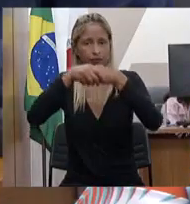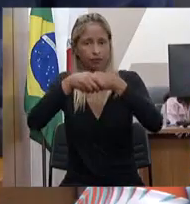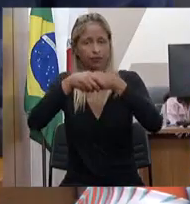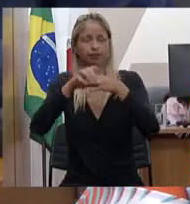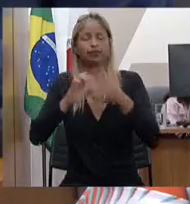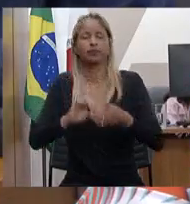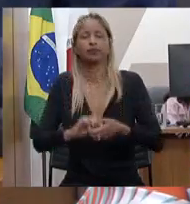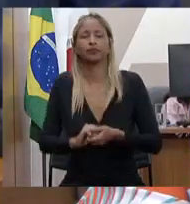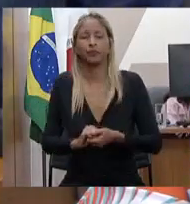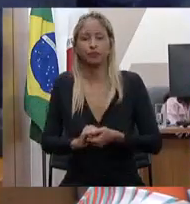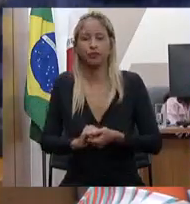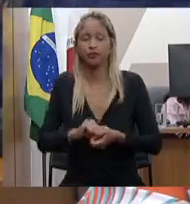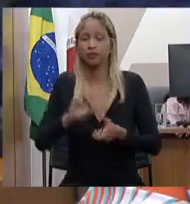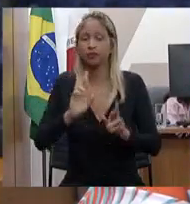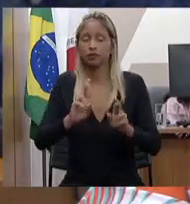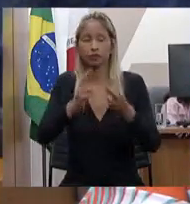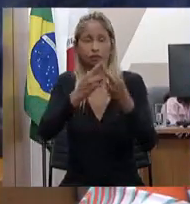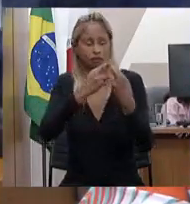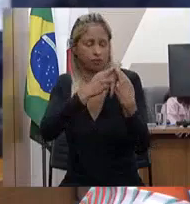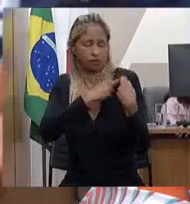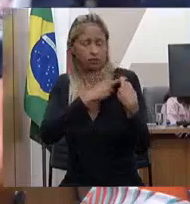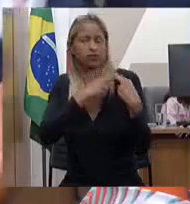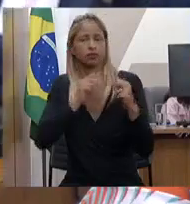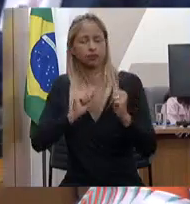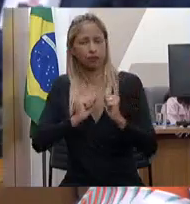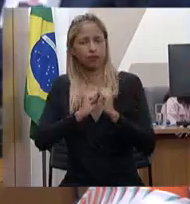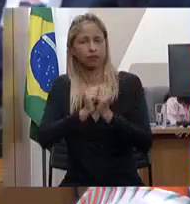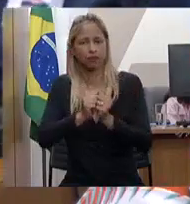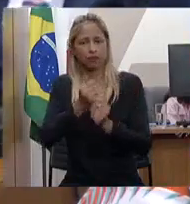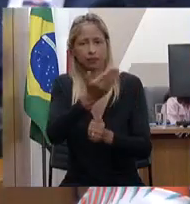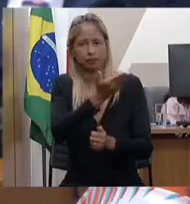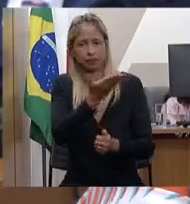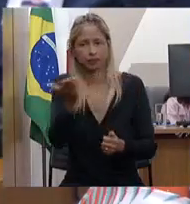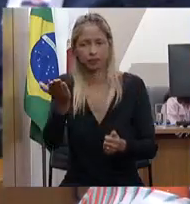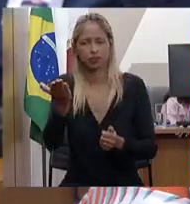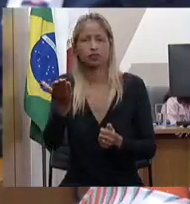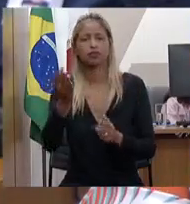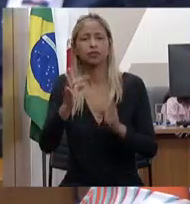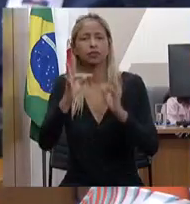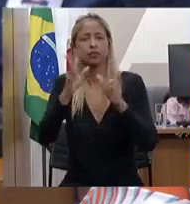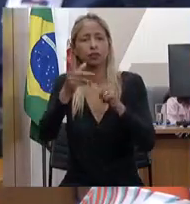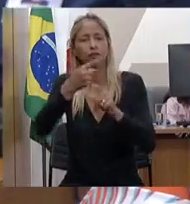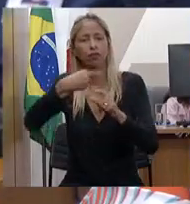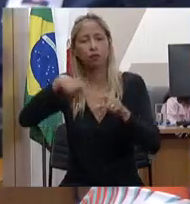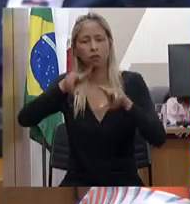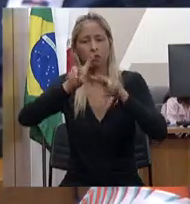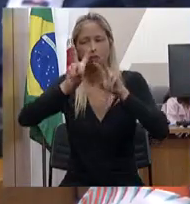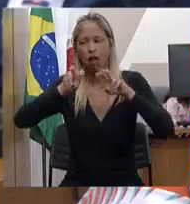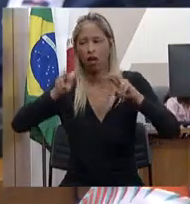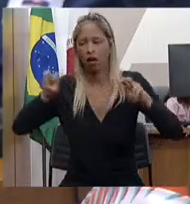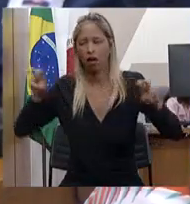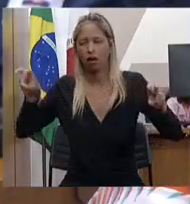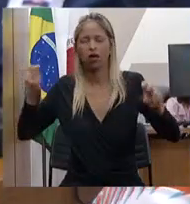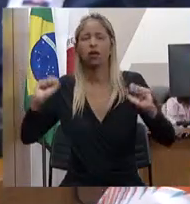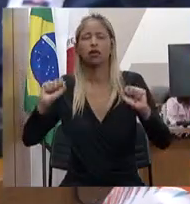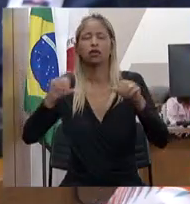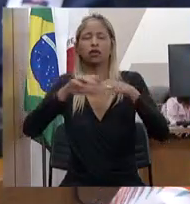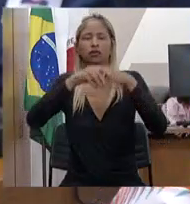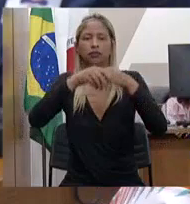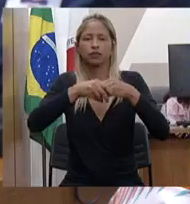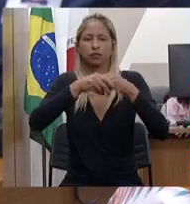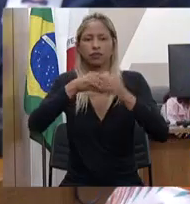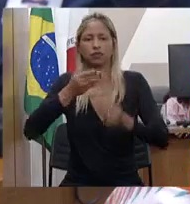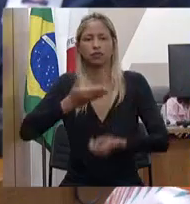é para essa responsabilidade junta vocês todos nós aqui da mesa cumprimenta